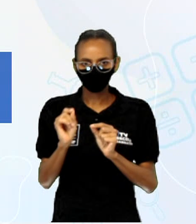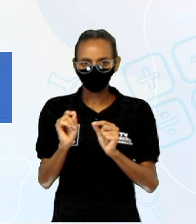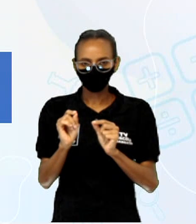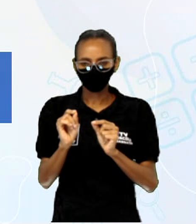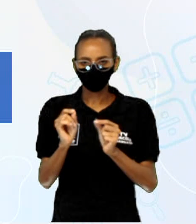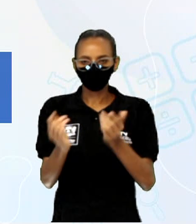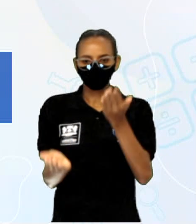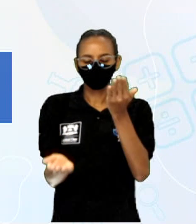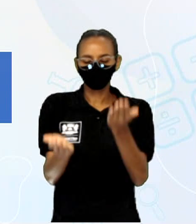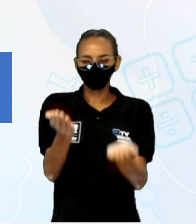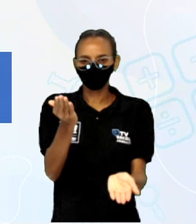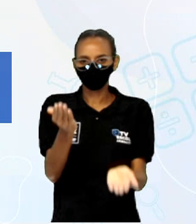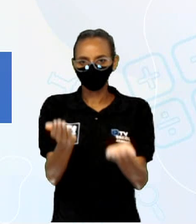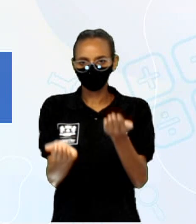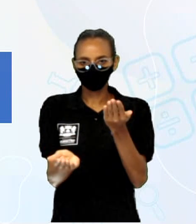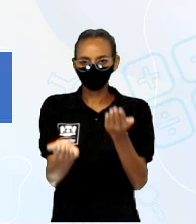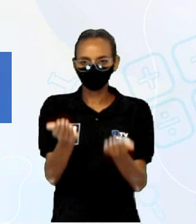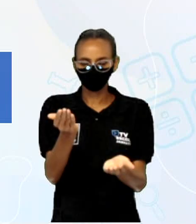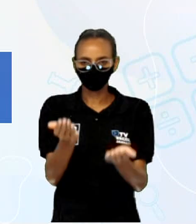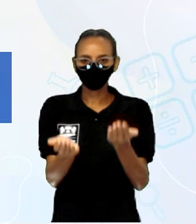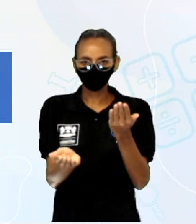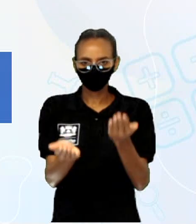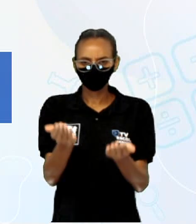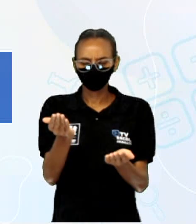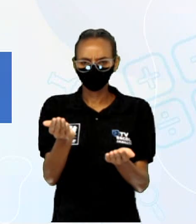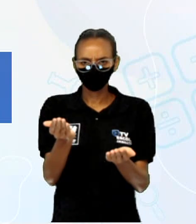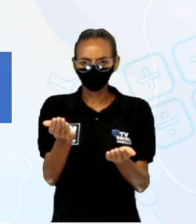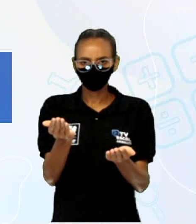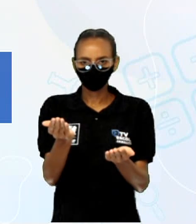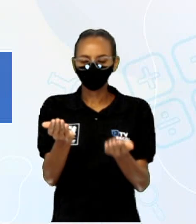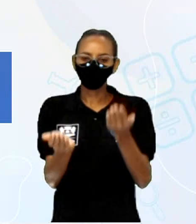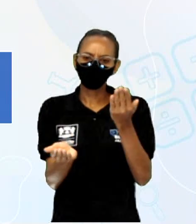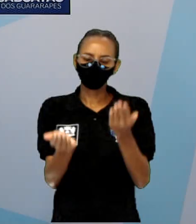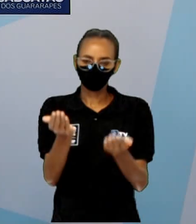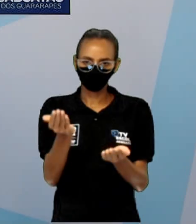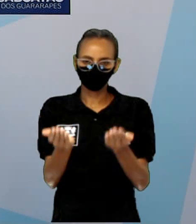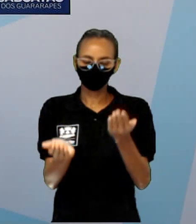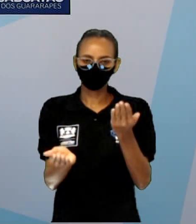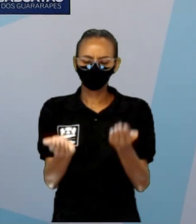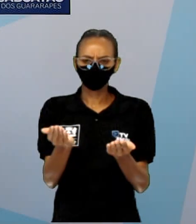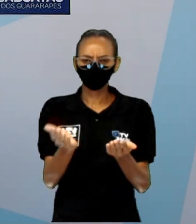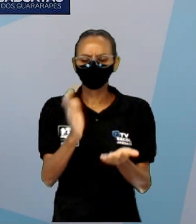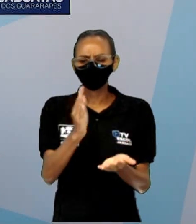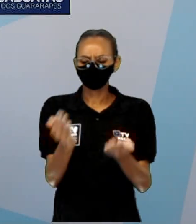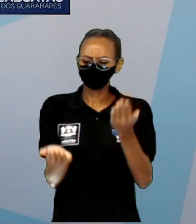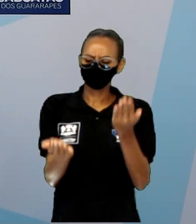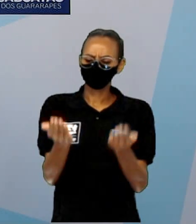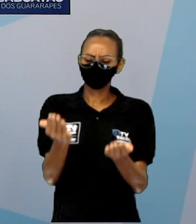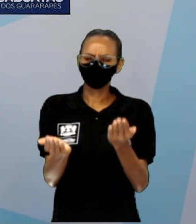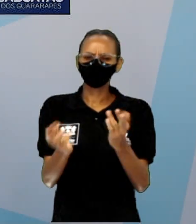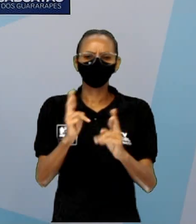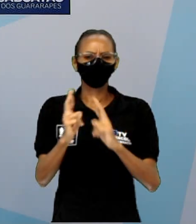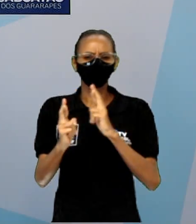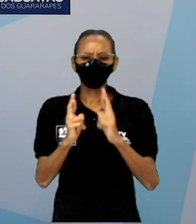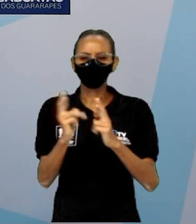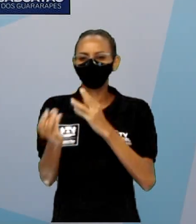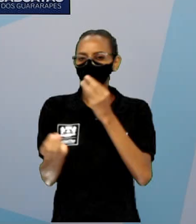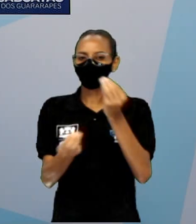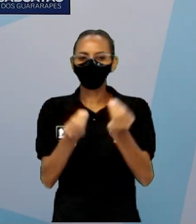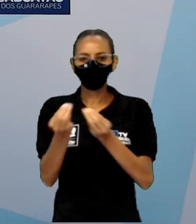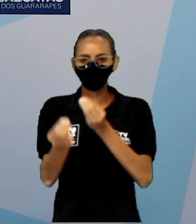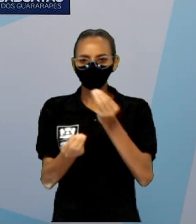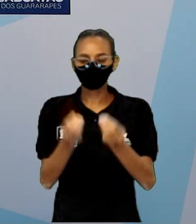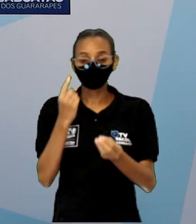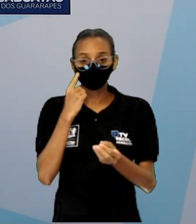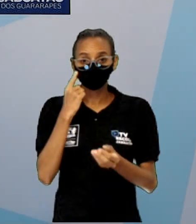ao peso, aquilo que tem no peso a ser feito. Como é que a gente vê nessa relação de peso? Botei uns pezinhos aí daquelas